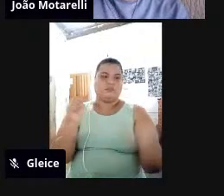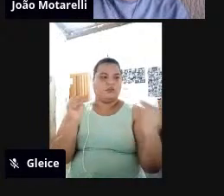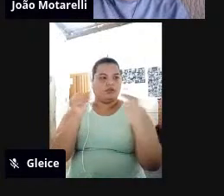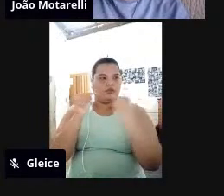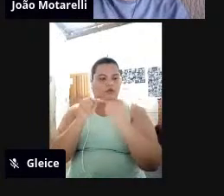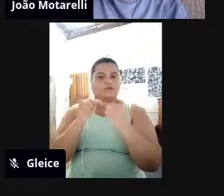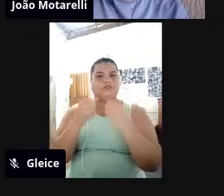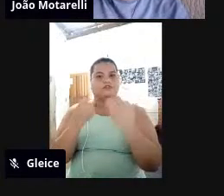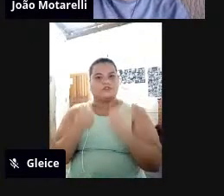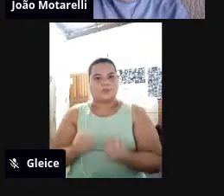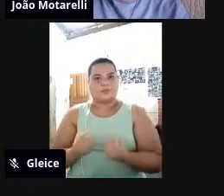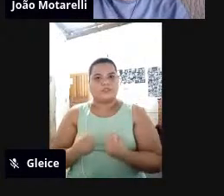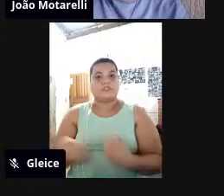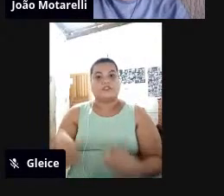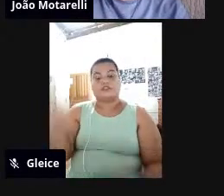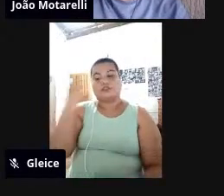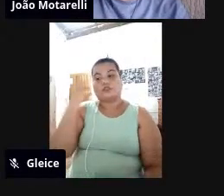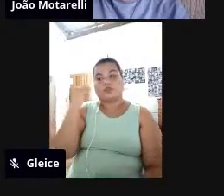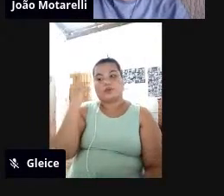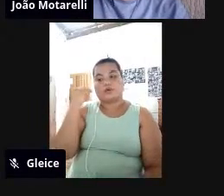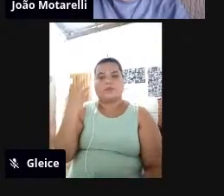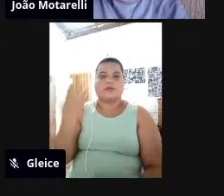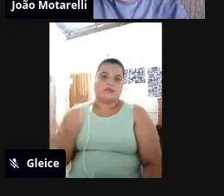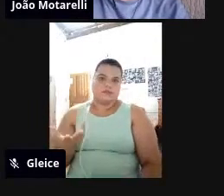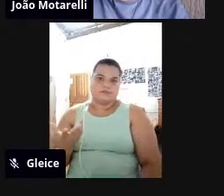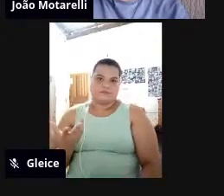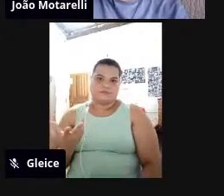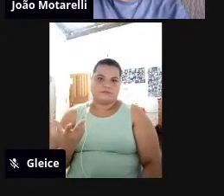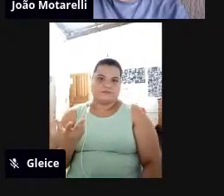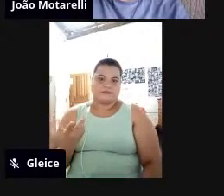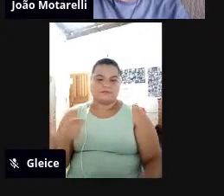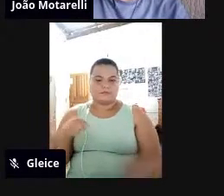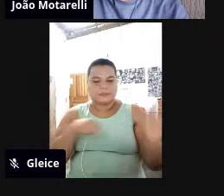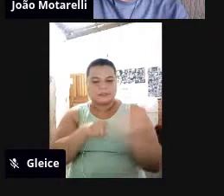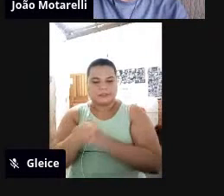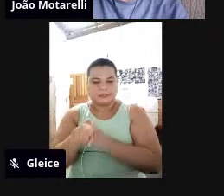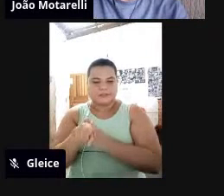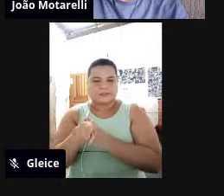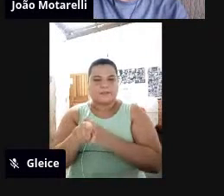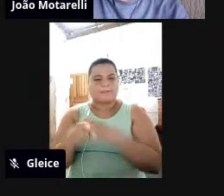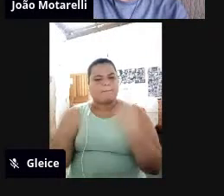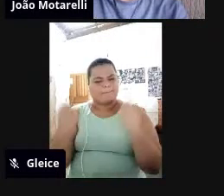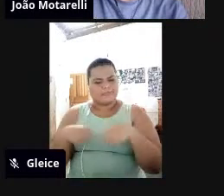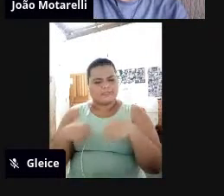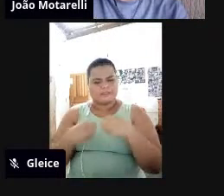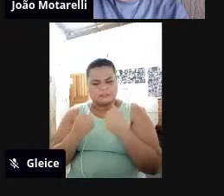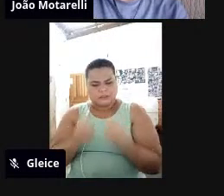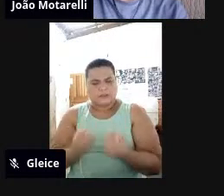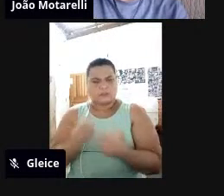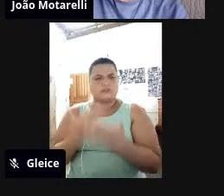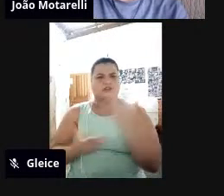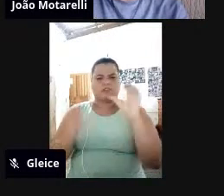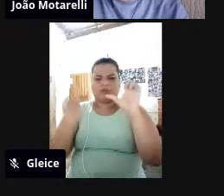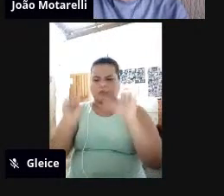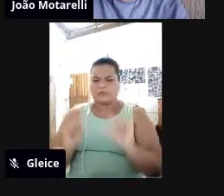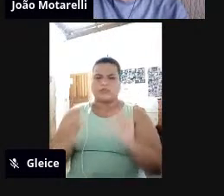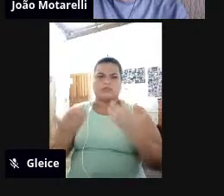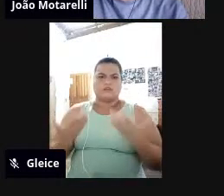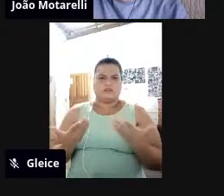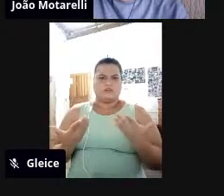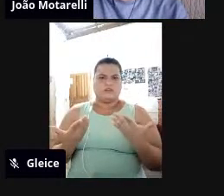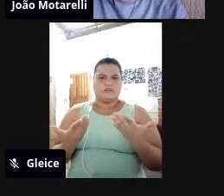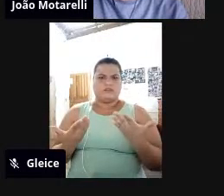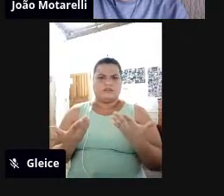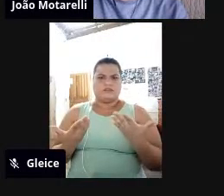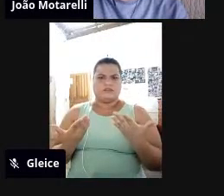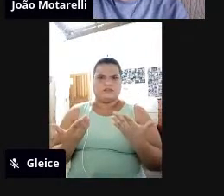e alguns questionamentos ele traz. É necessário a redução do peso? Existe alguma indicação de que a perda de peso vai melhorar o desempenho? Já manteve seu